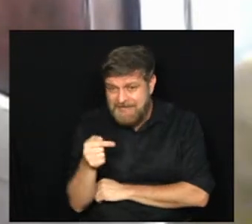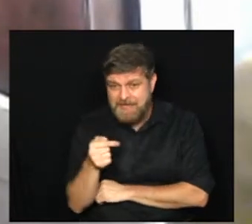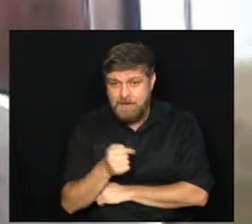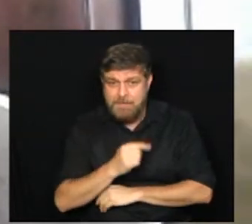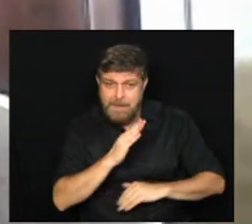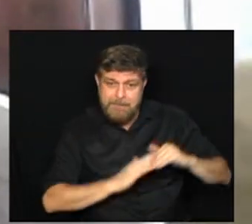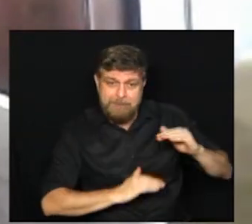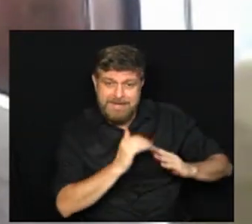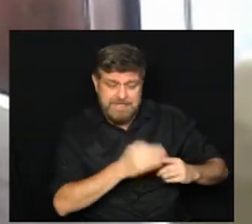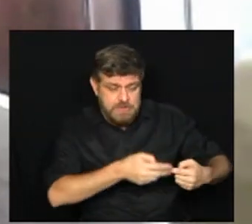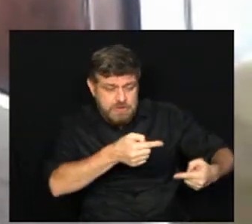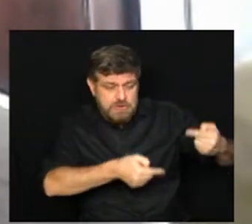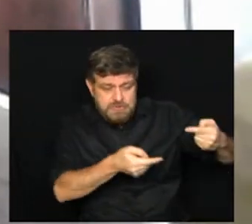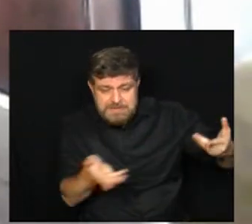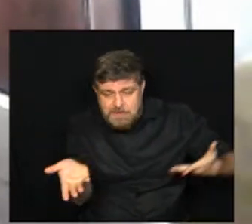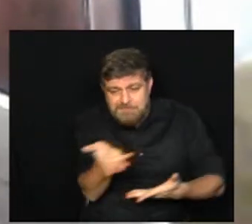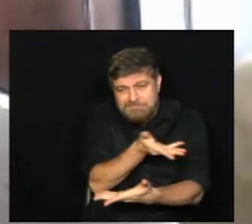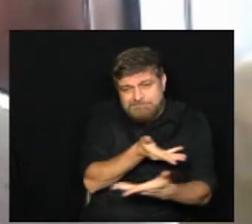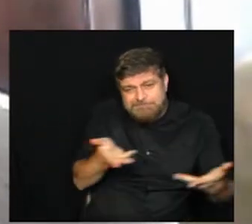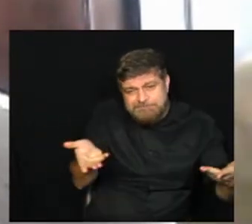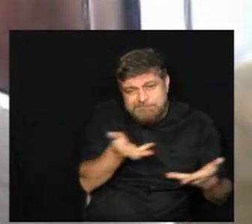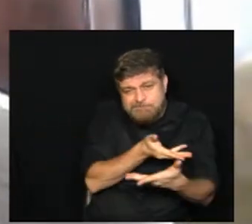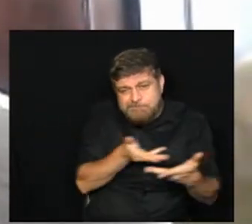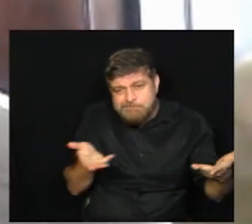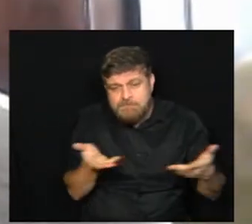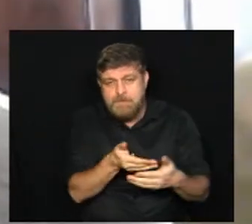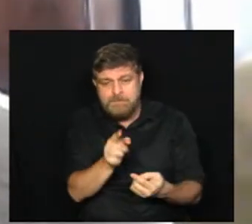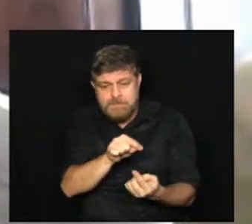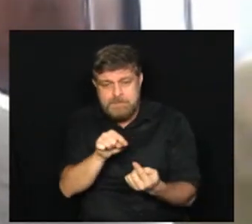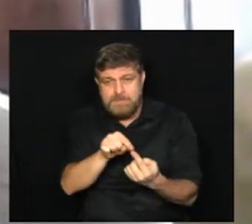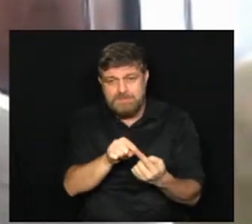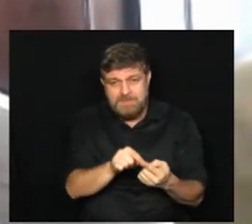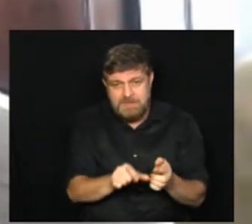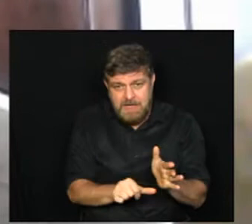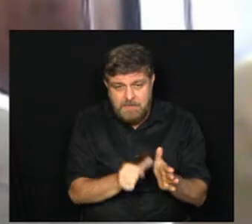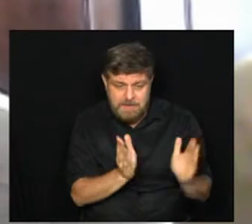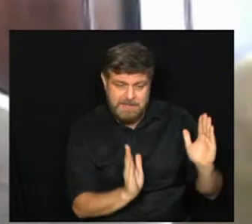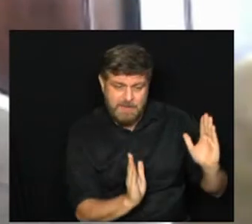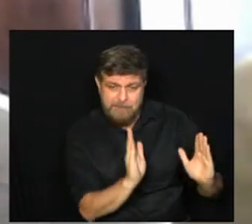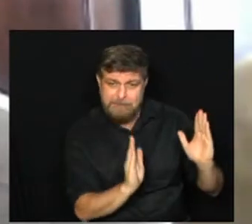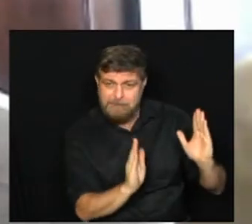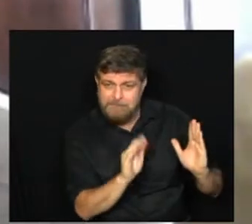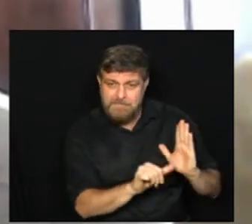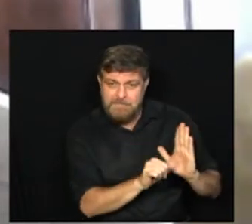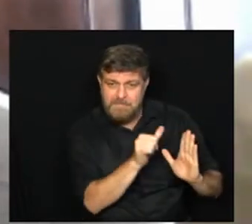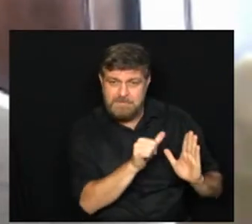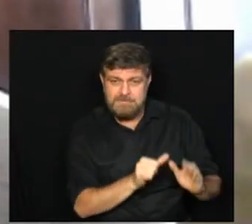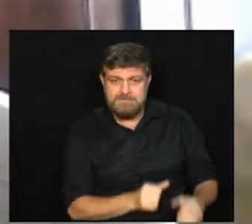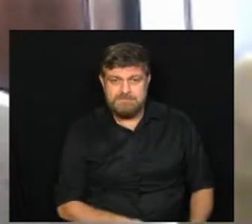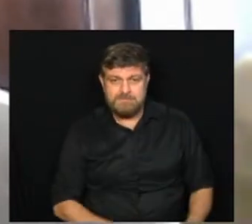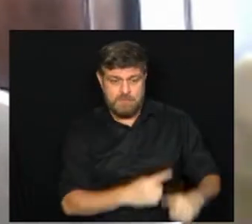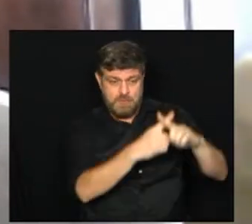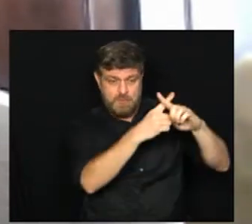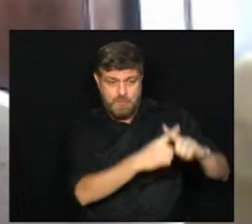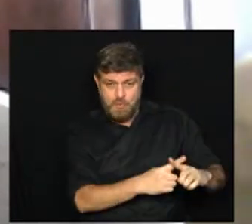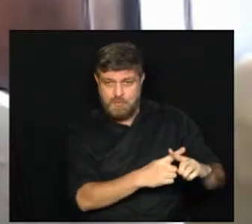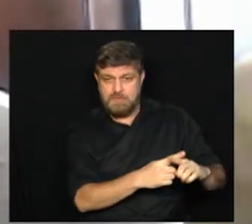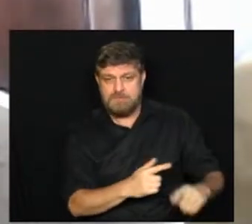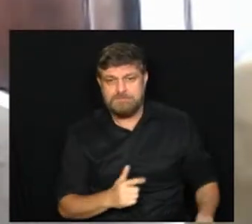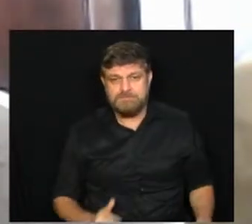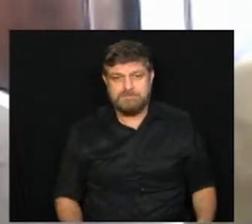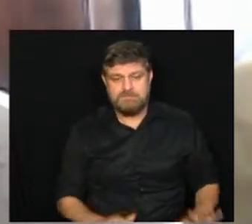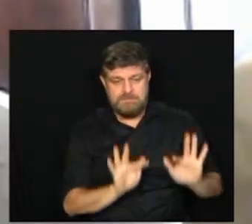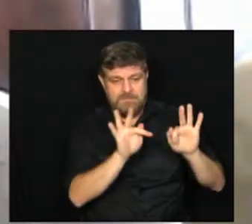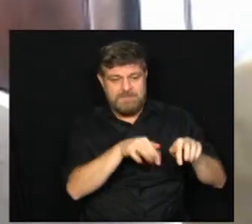de discussão intersetorial, que foi a primeira etapa desse concurso, que foi finalizada